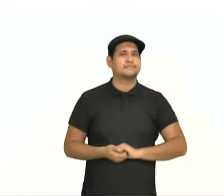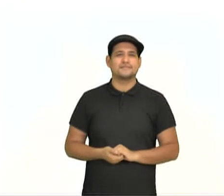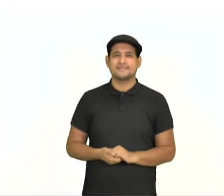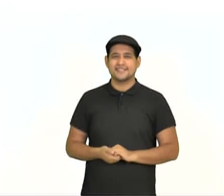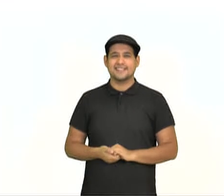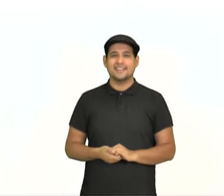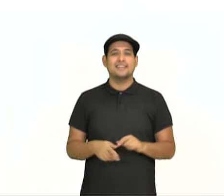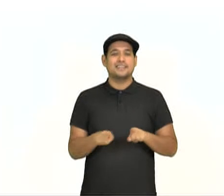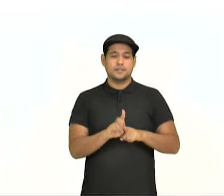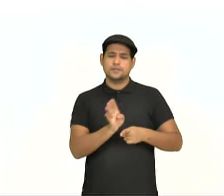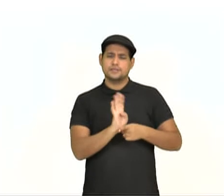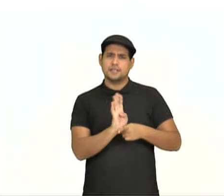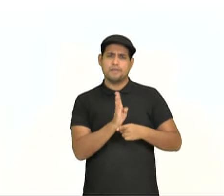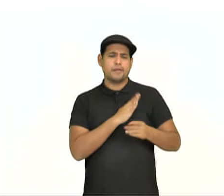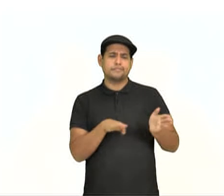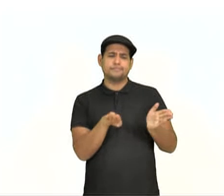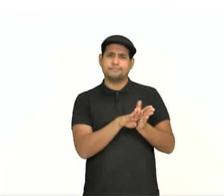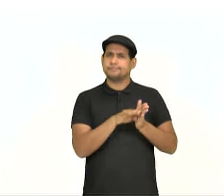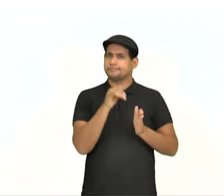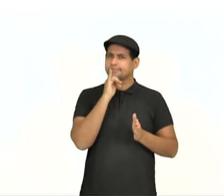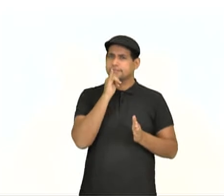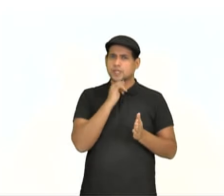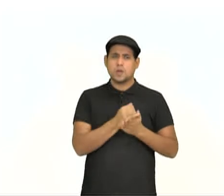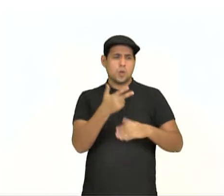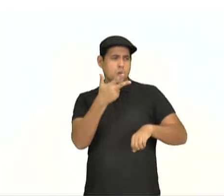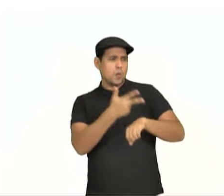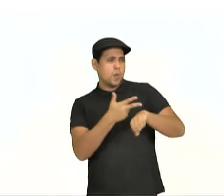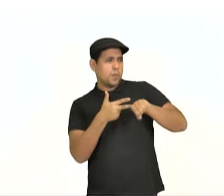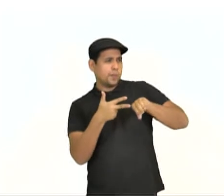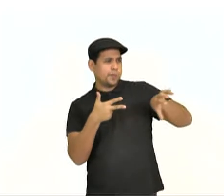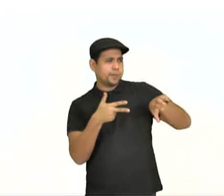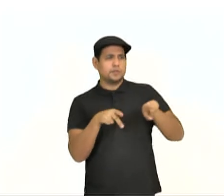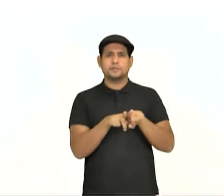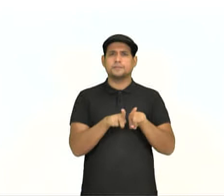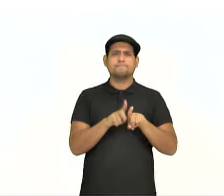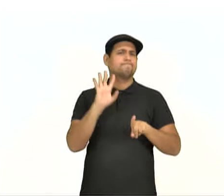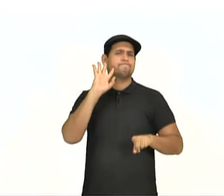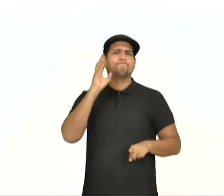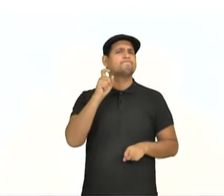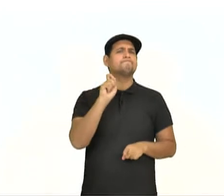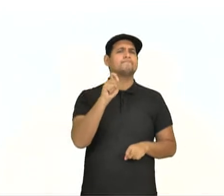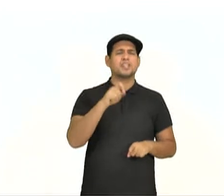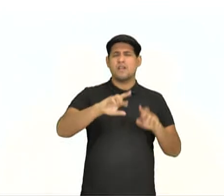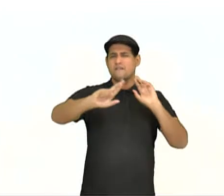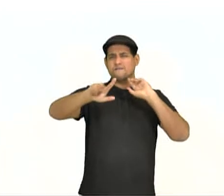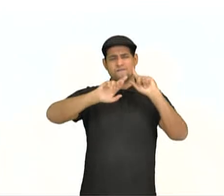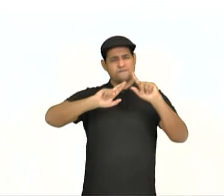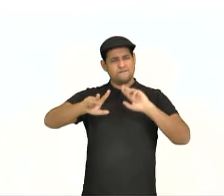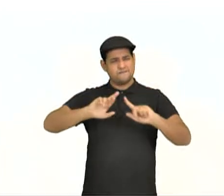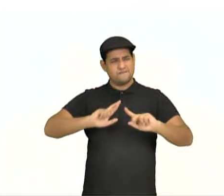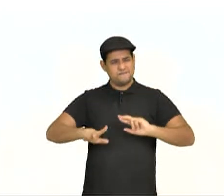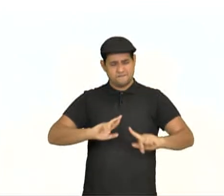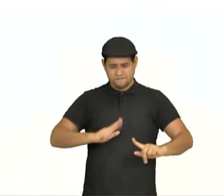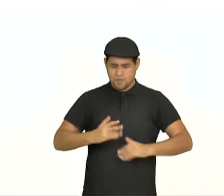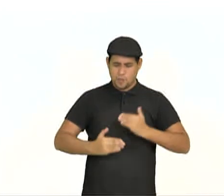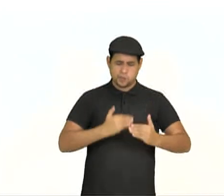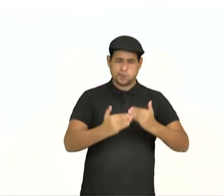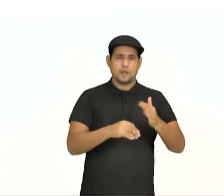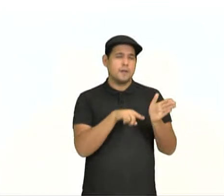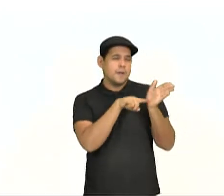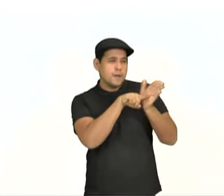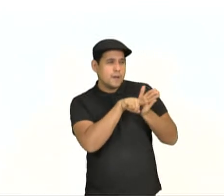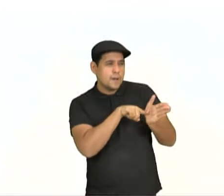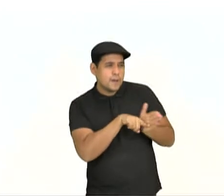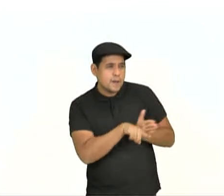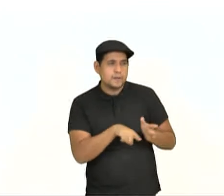Para que o cinema alcançasse suas projeções atuais, aconteceram diversos processos